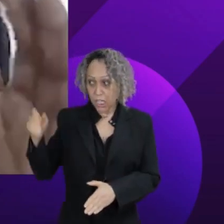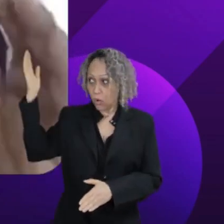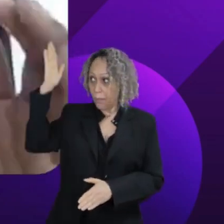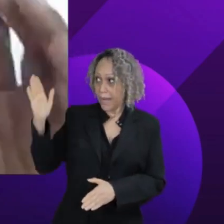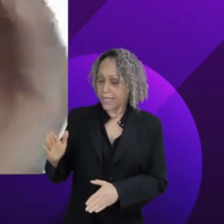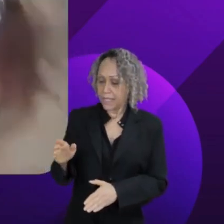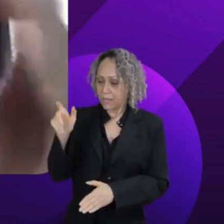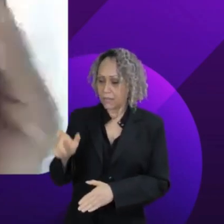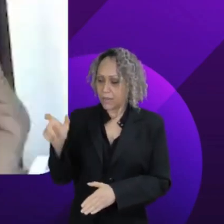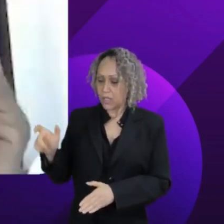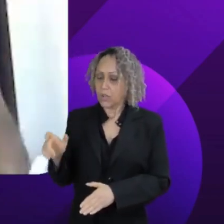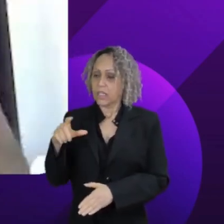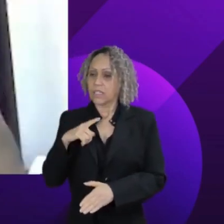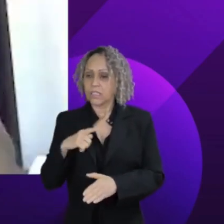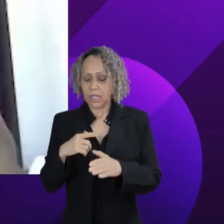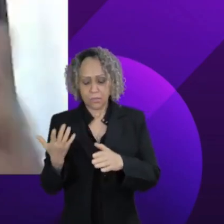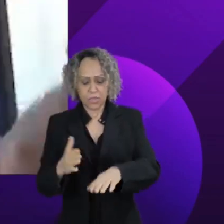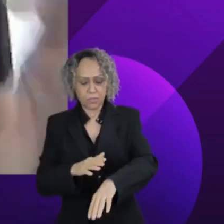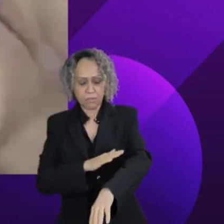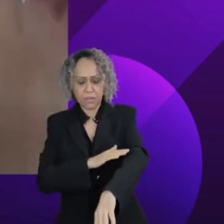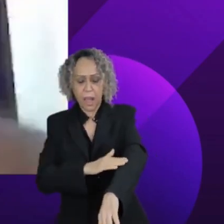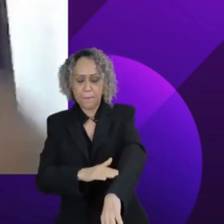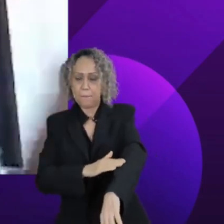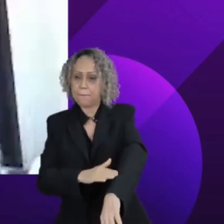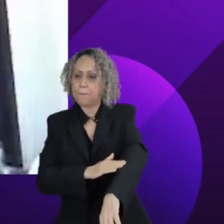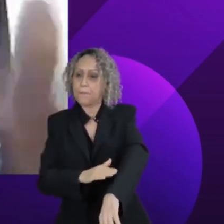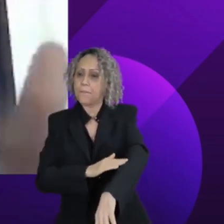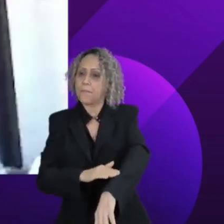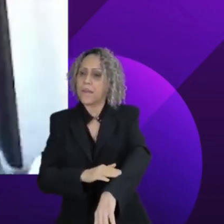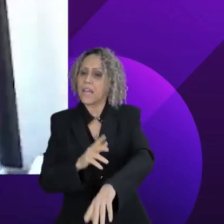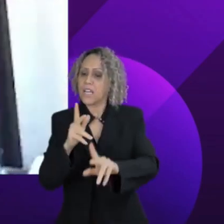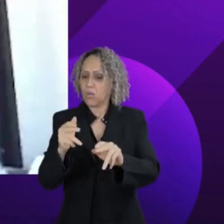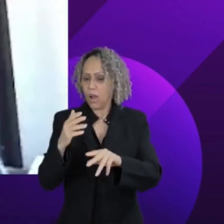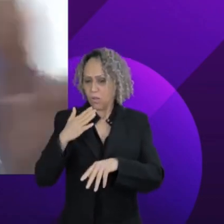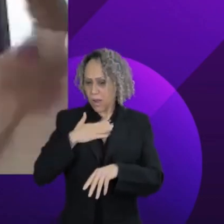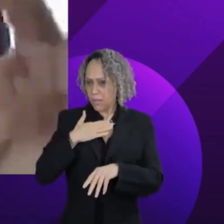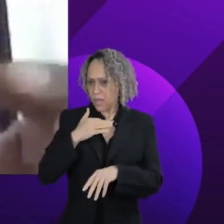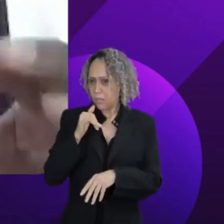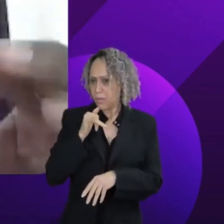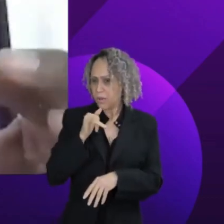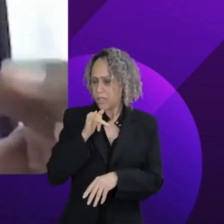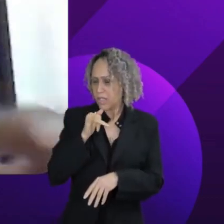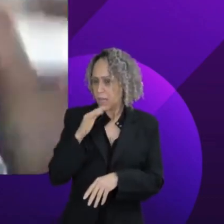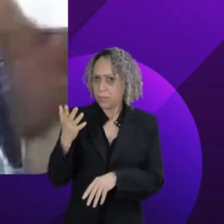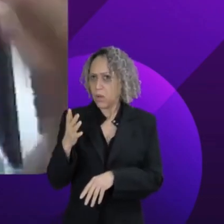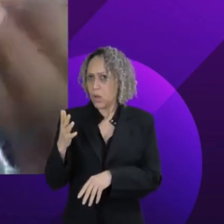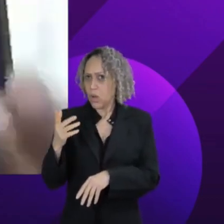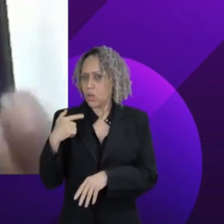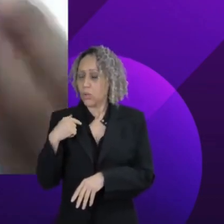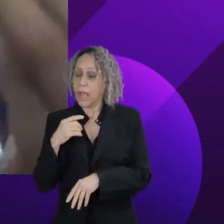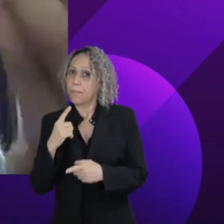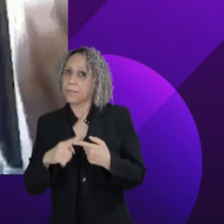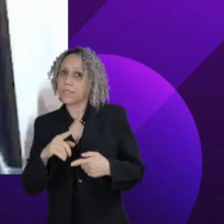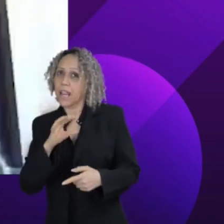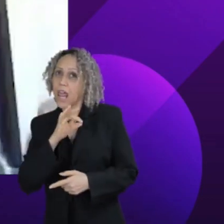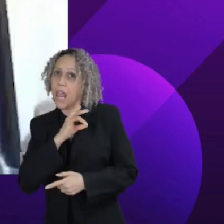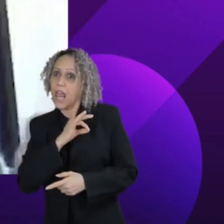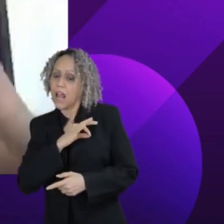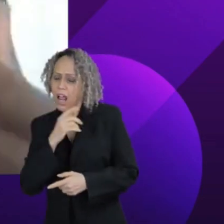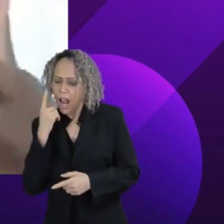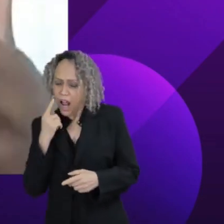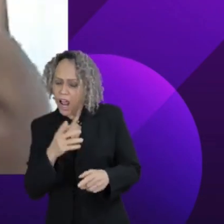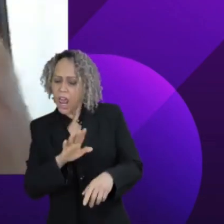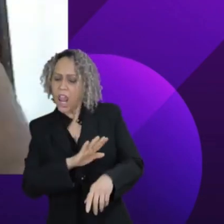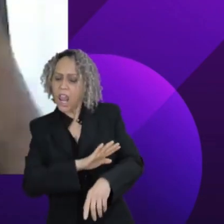são discriminadas pelo quanto elas têm no bolso. Elas ou não têm ou não têm. Elas são discriminadas pela cor da sua